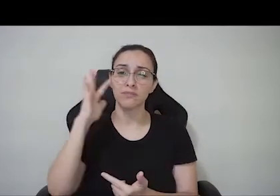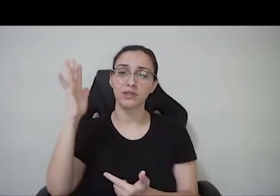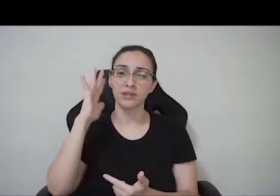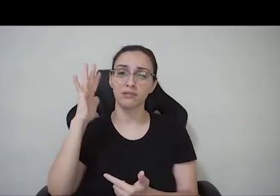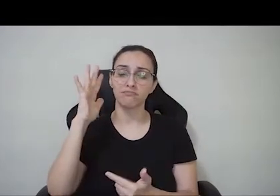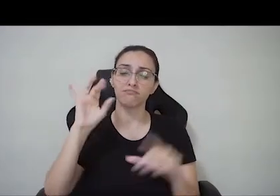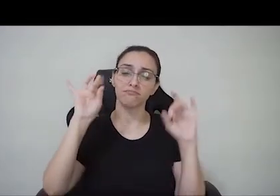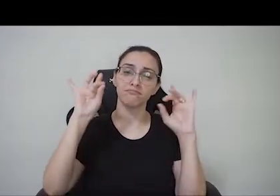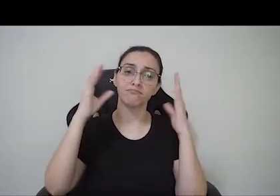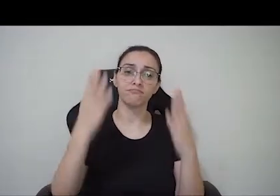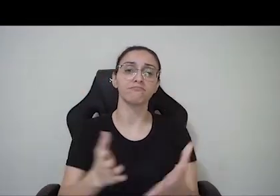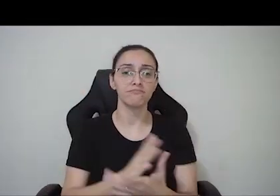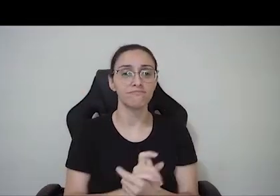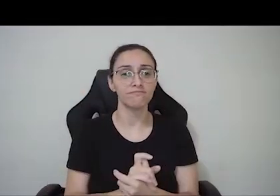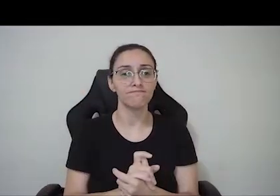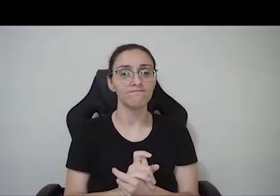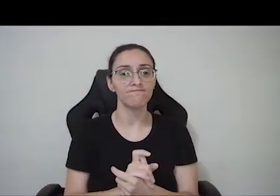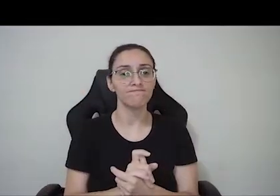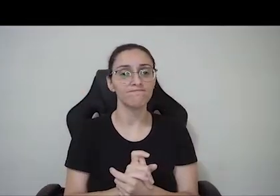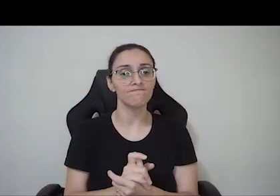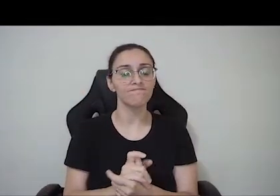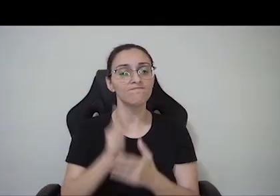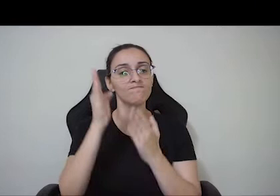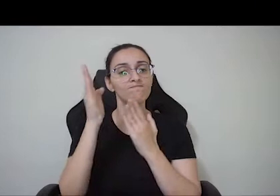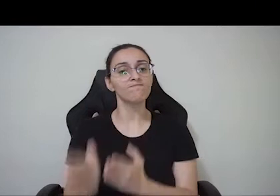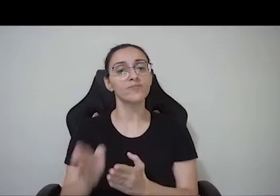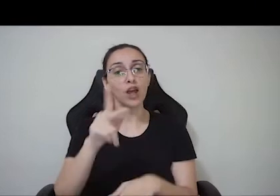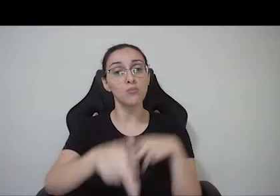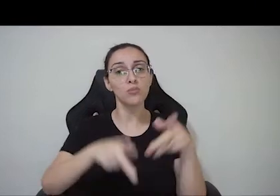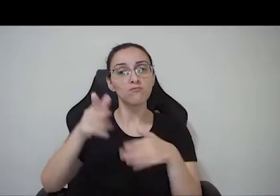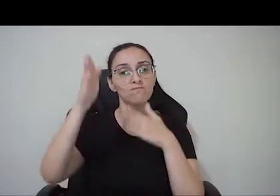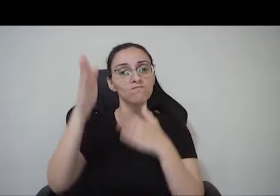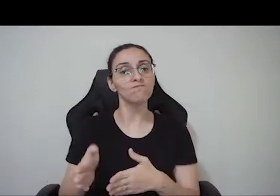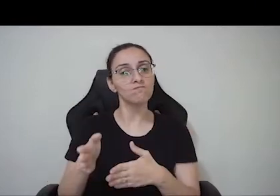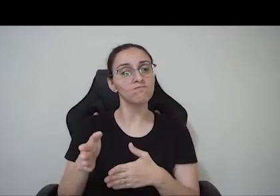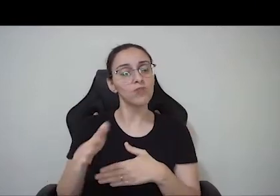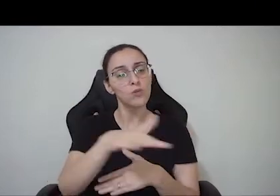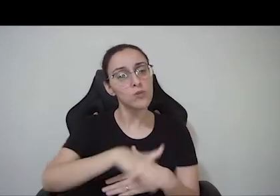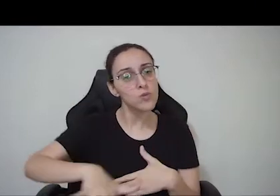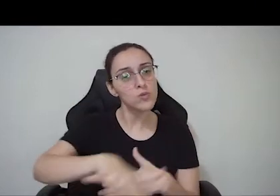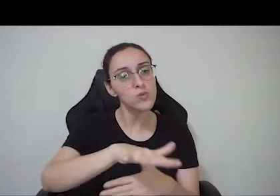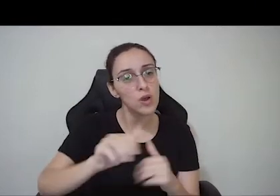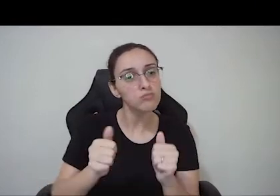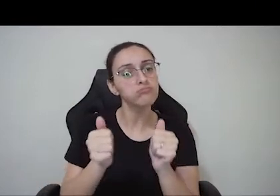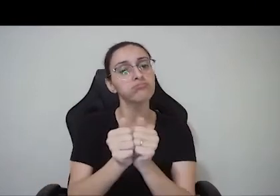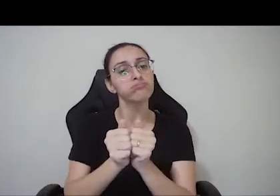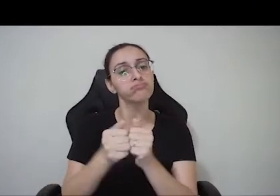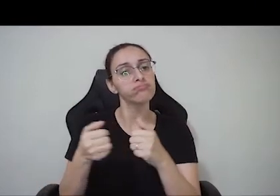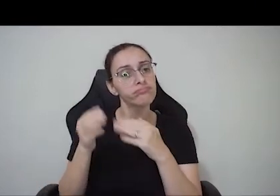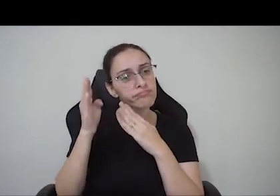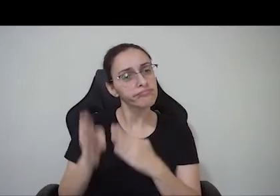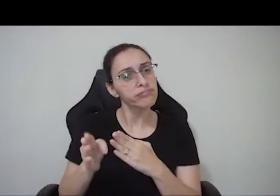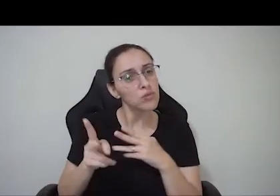impacto social, fidelizar esse público e o teu entorno, o entorno dessas